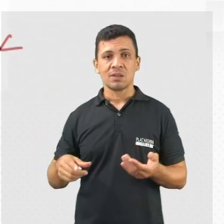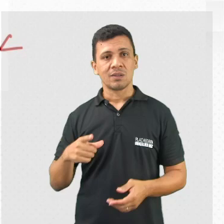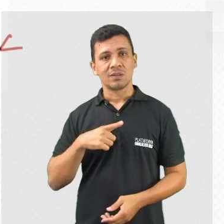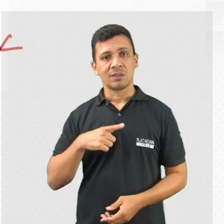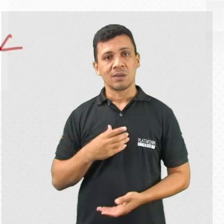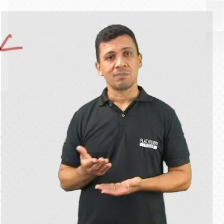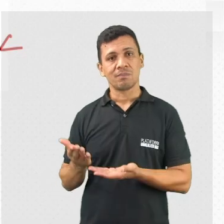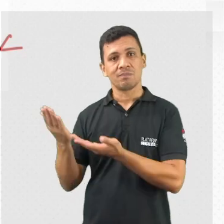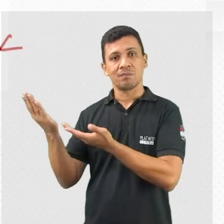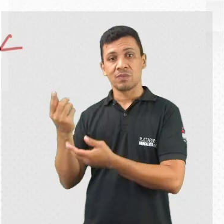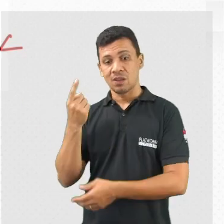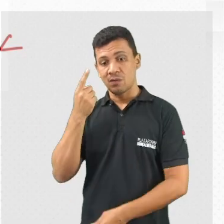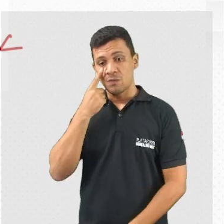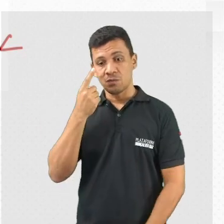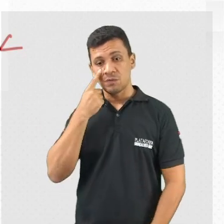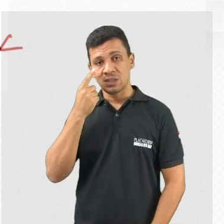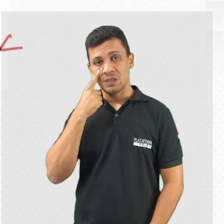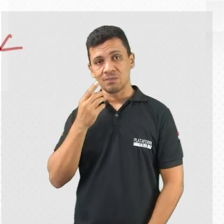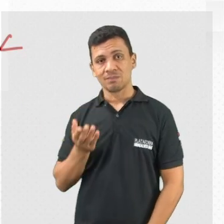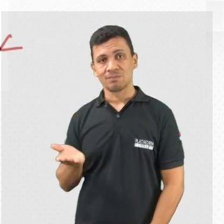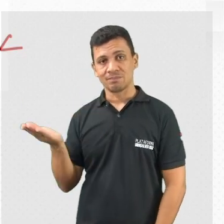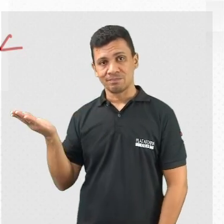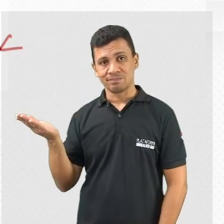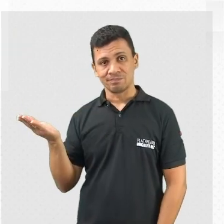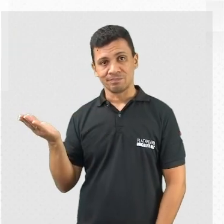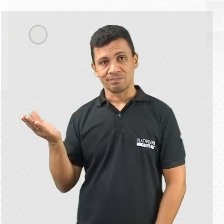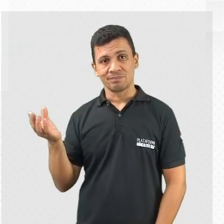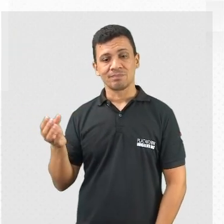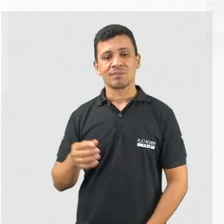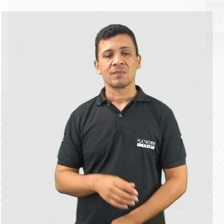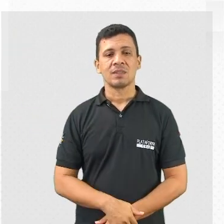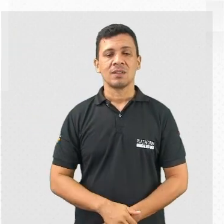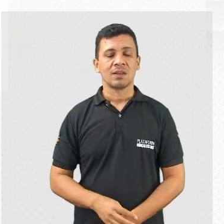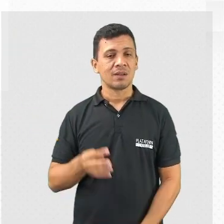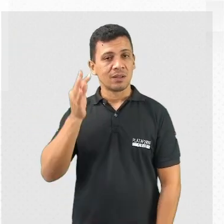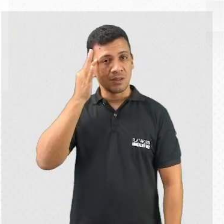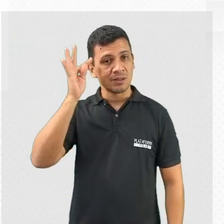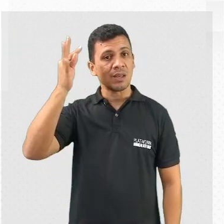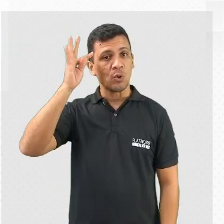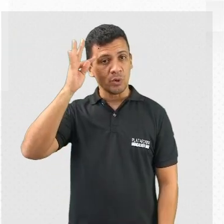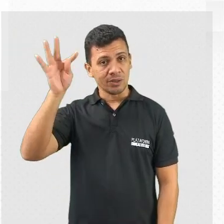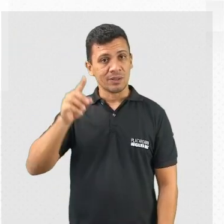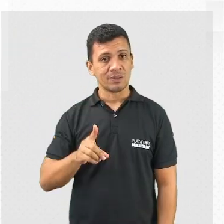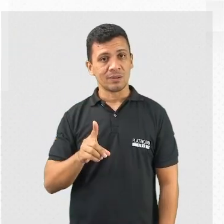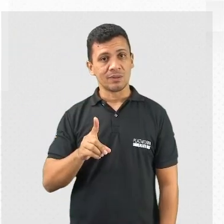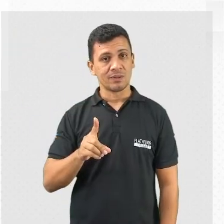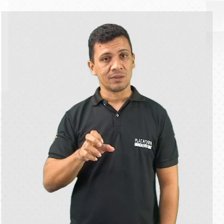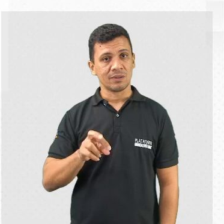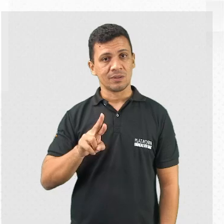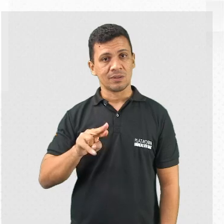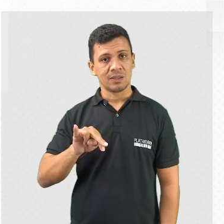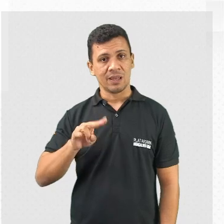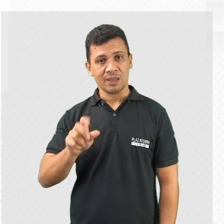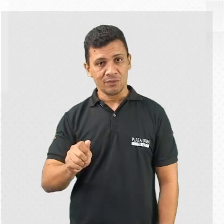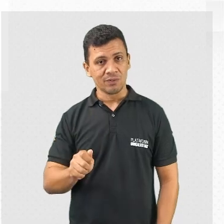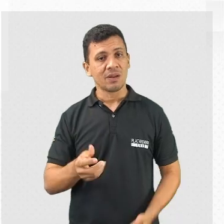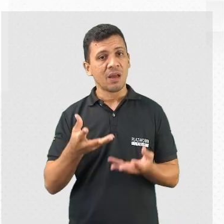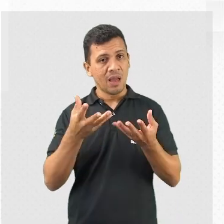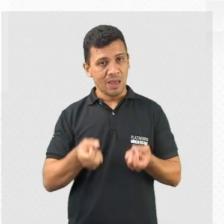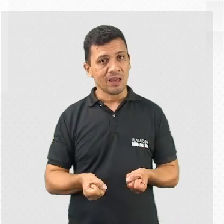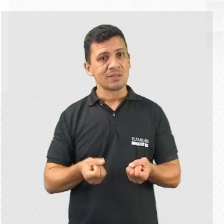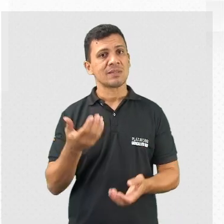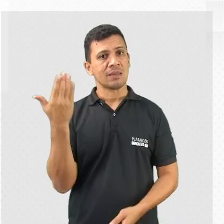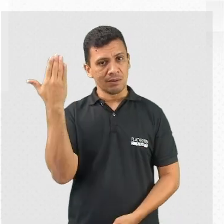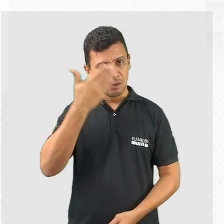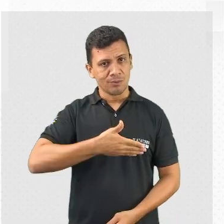ver bem aqui nesta imagem, tá certo? Então, a teoria da deriva continental é uma teoria hoje aceita,